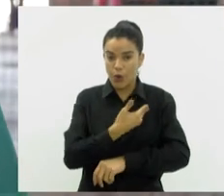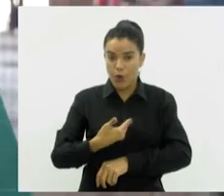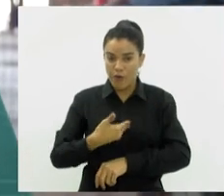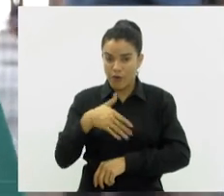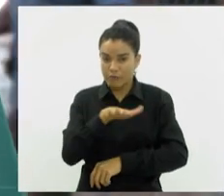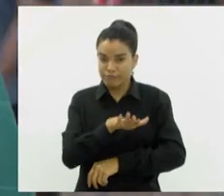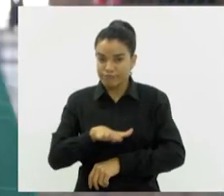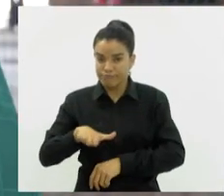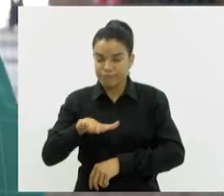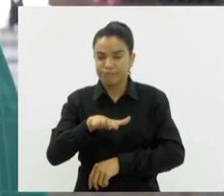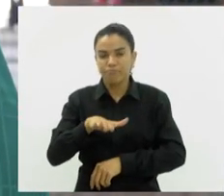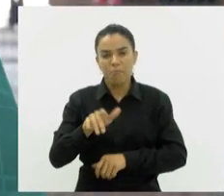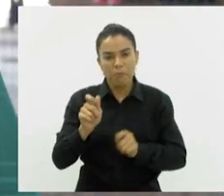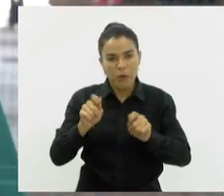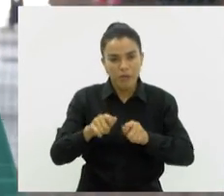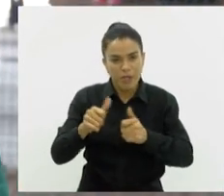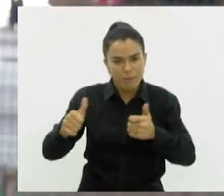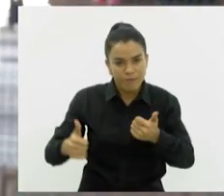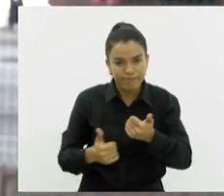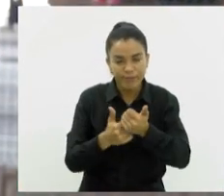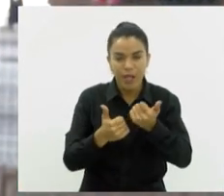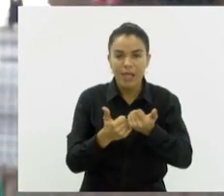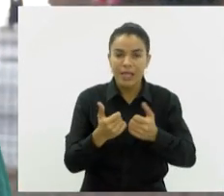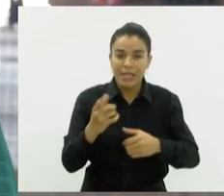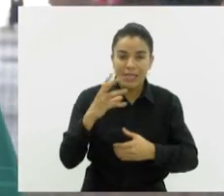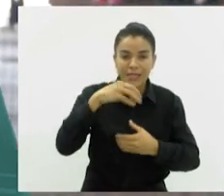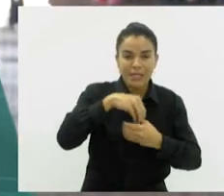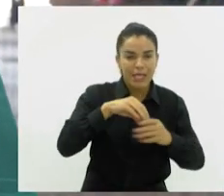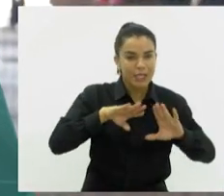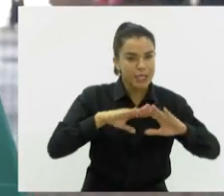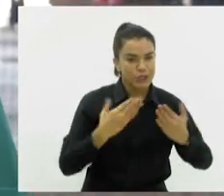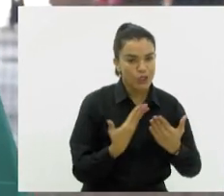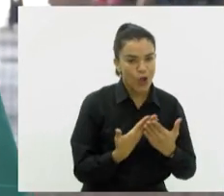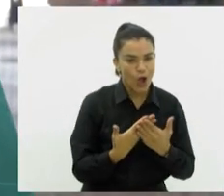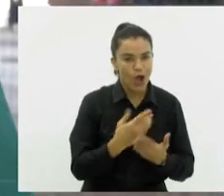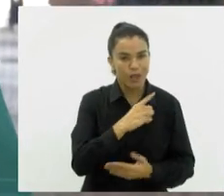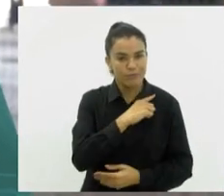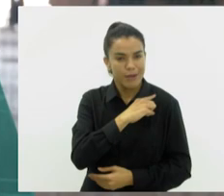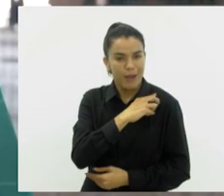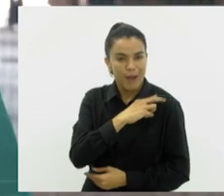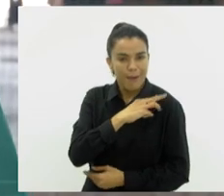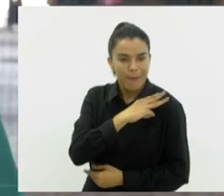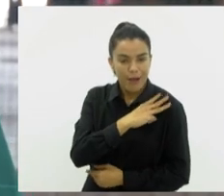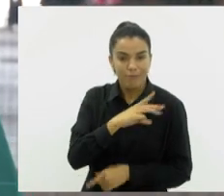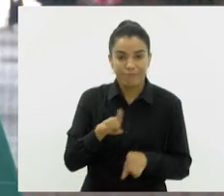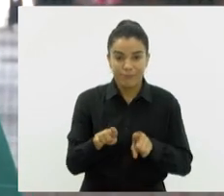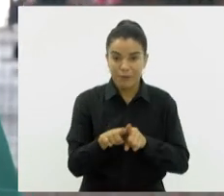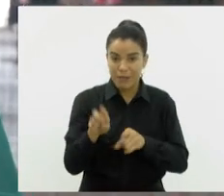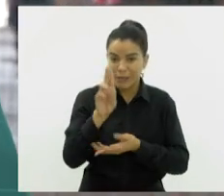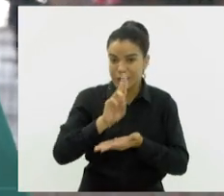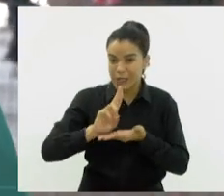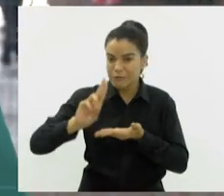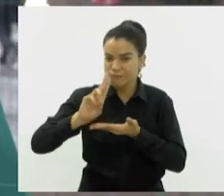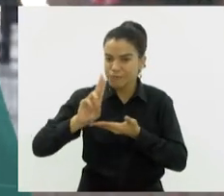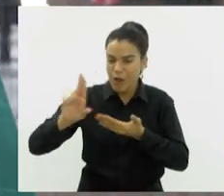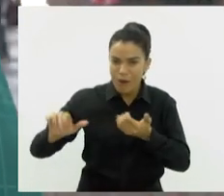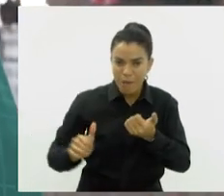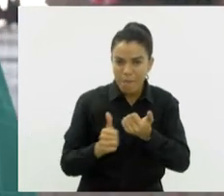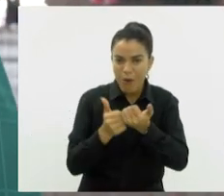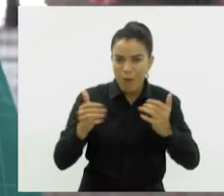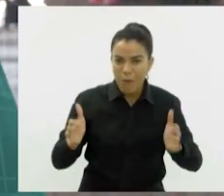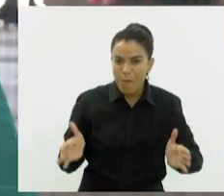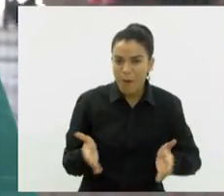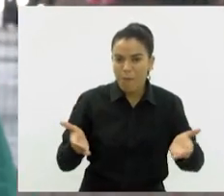geral também podemos fomentar nas escolas desde o ensino médio nas universidades reforçar